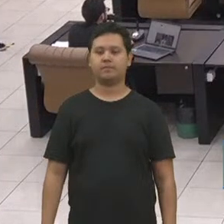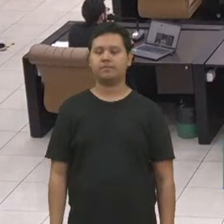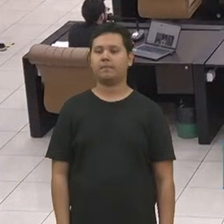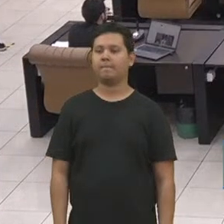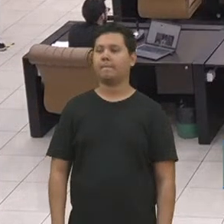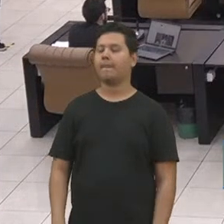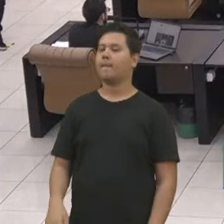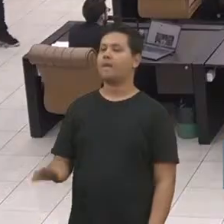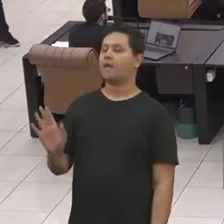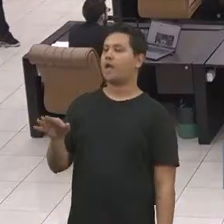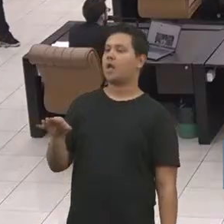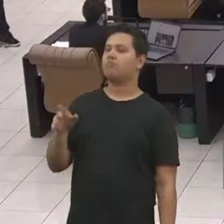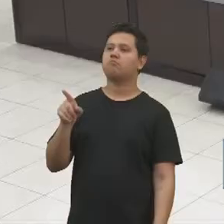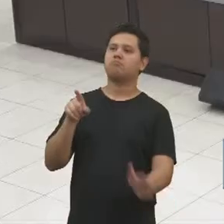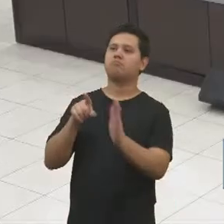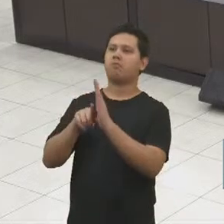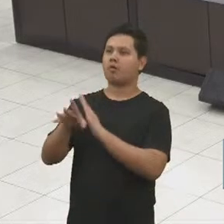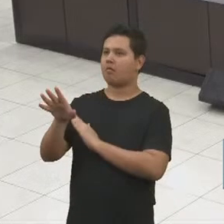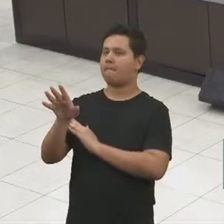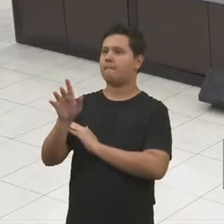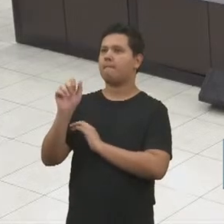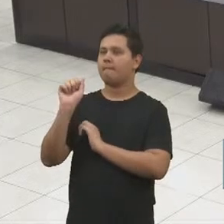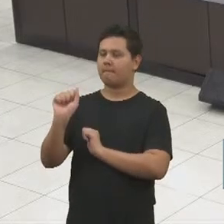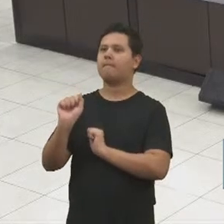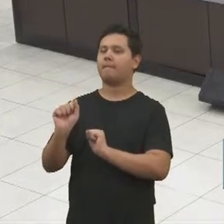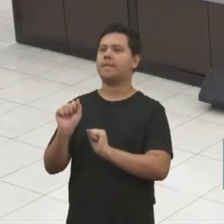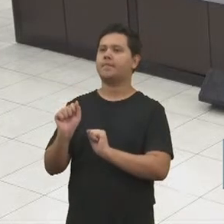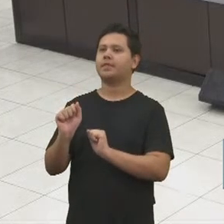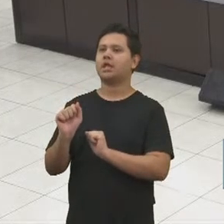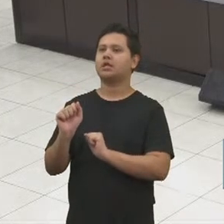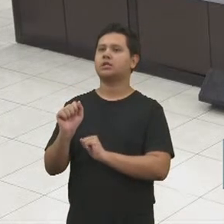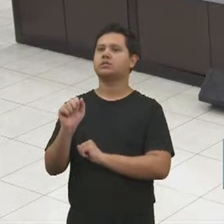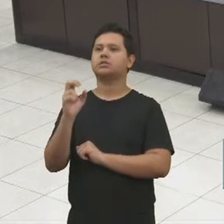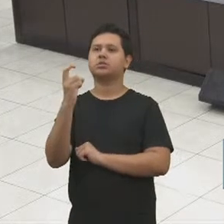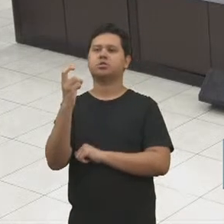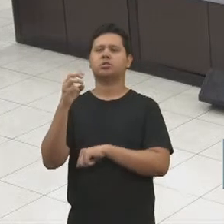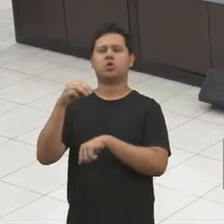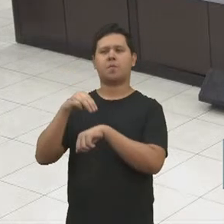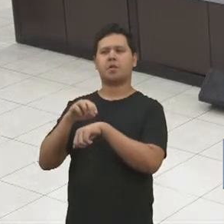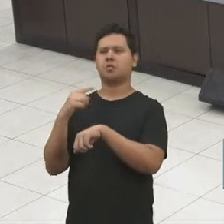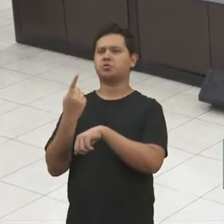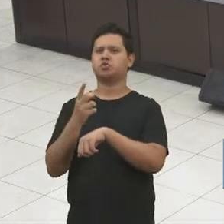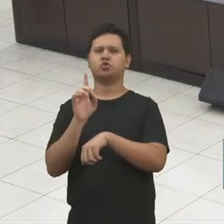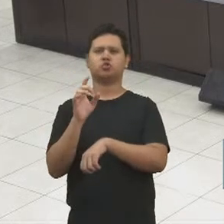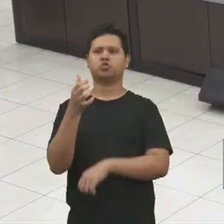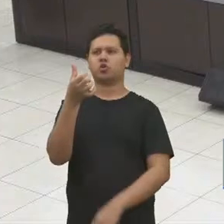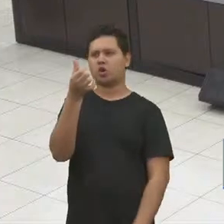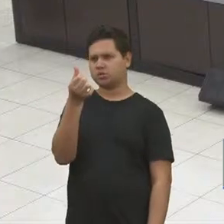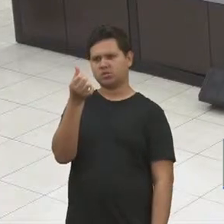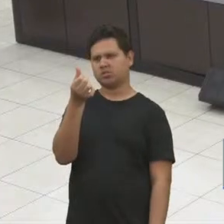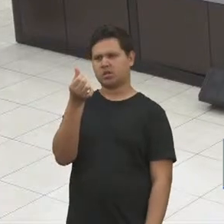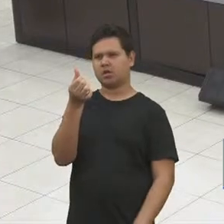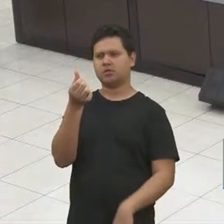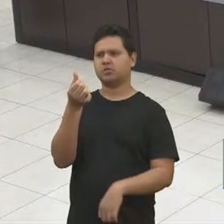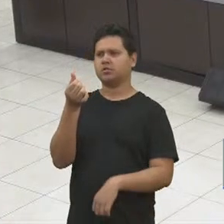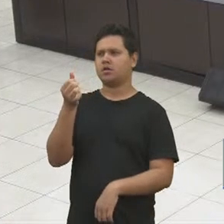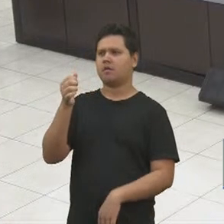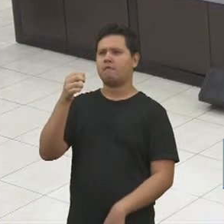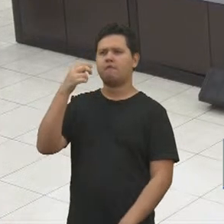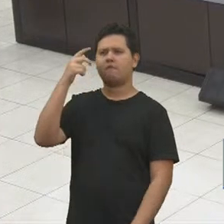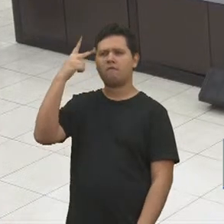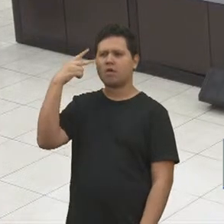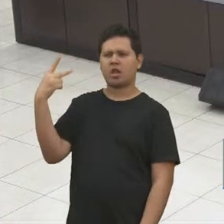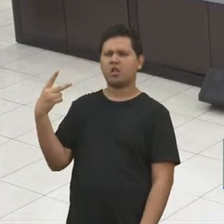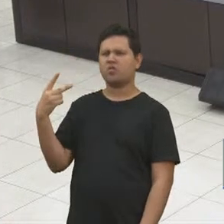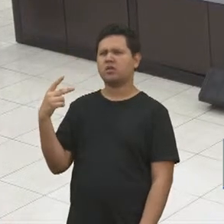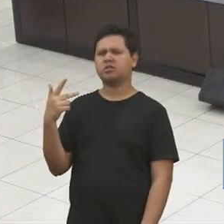Vereadora, permita-me questionar. 5 minutos, dado que a gente tem só 6 vereadores aqui, não é muito pouco? O